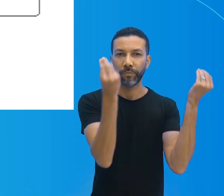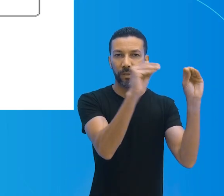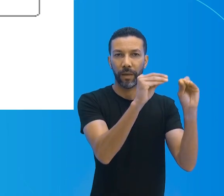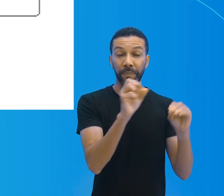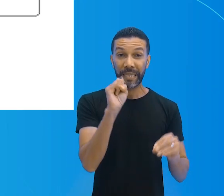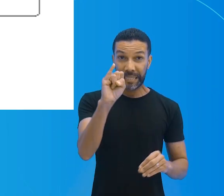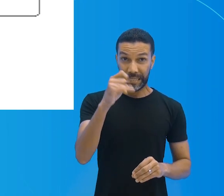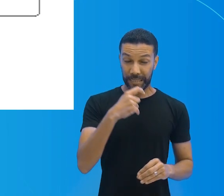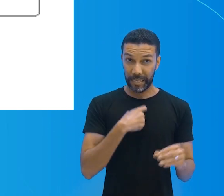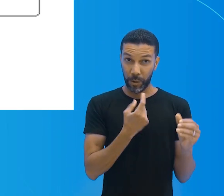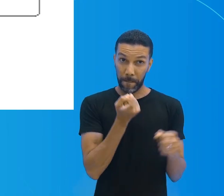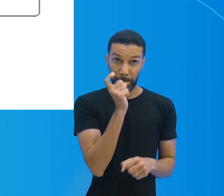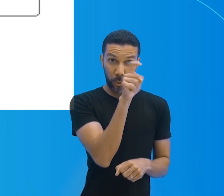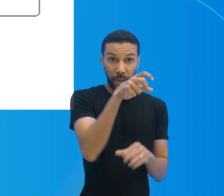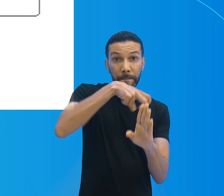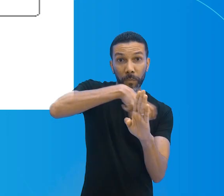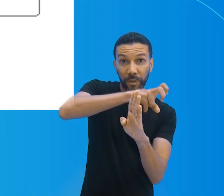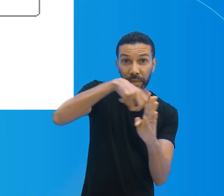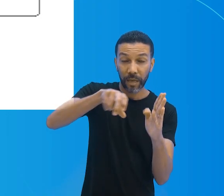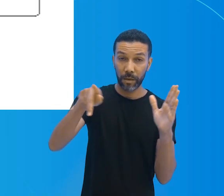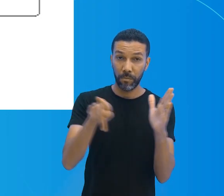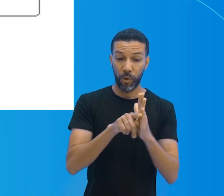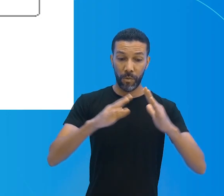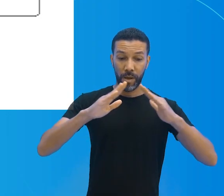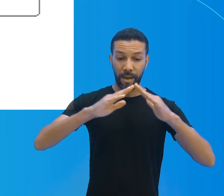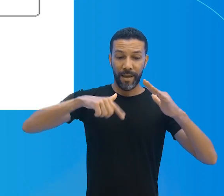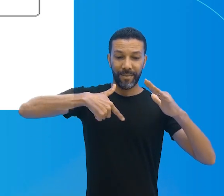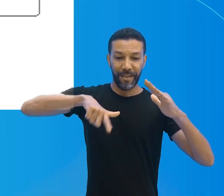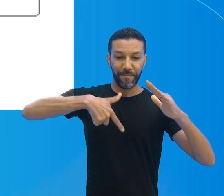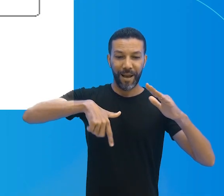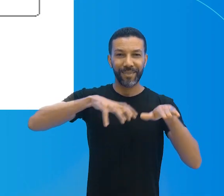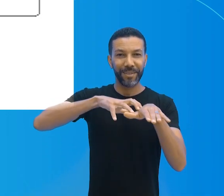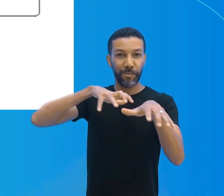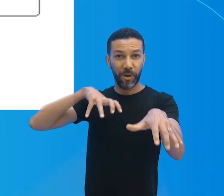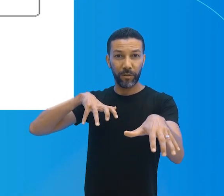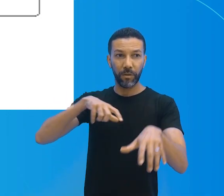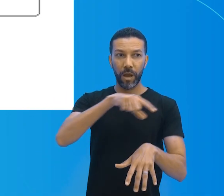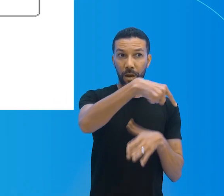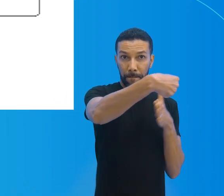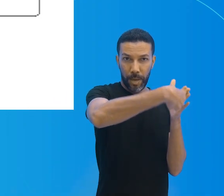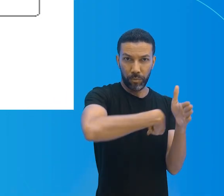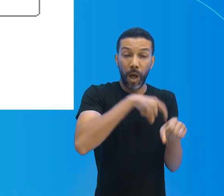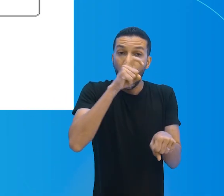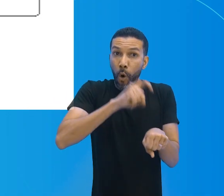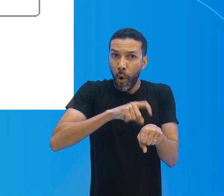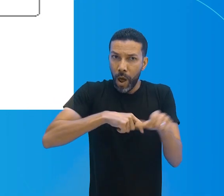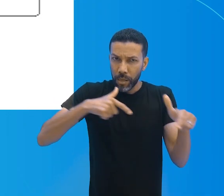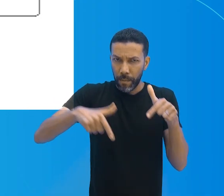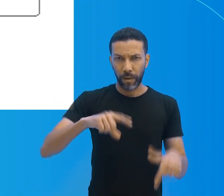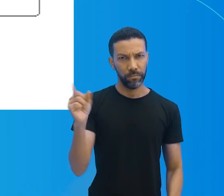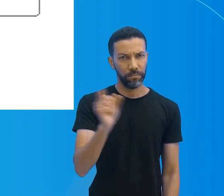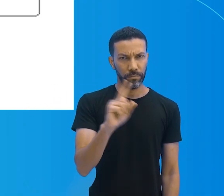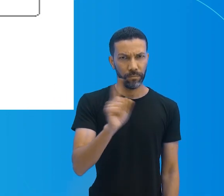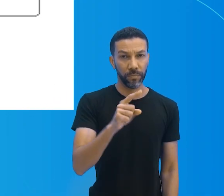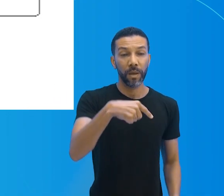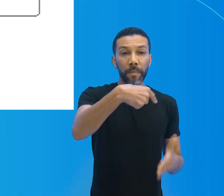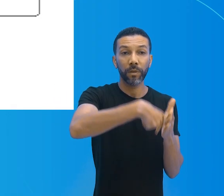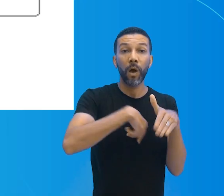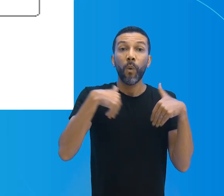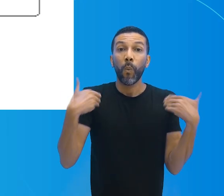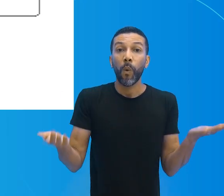então o sistema vai me cobrar que informações? Já não mais o meu horário de trabalho, e sim a